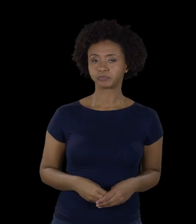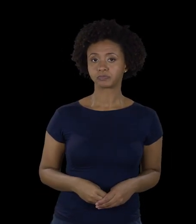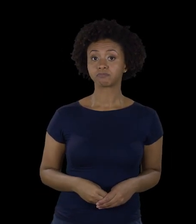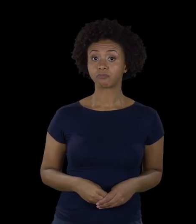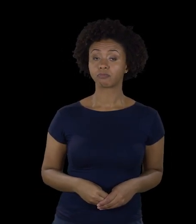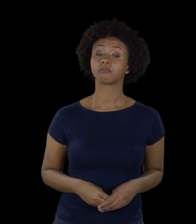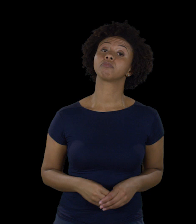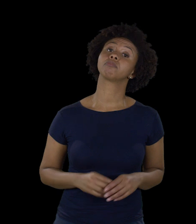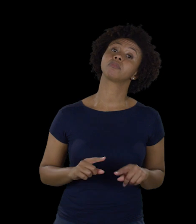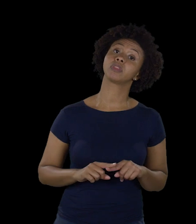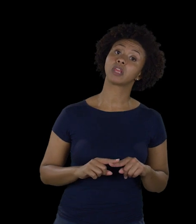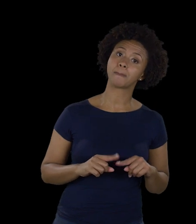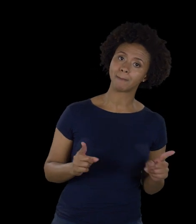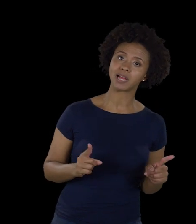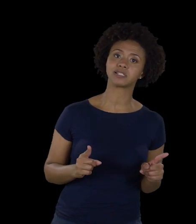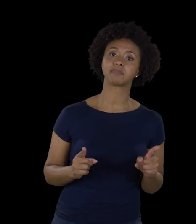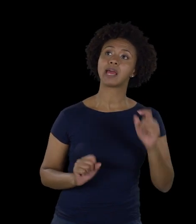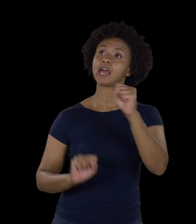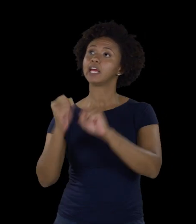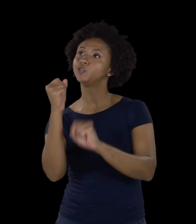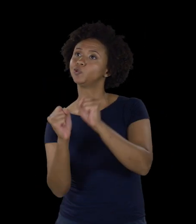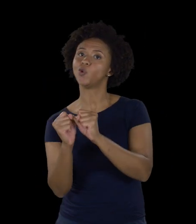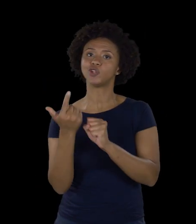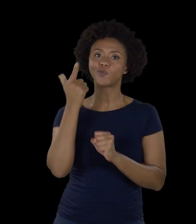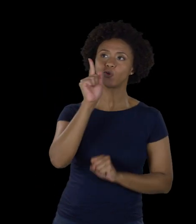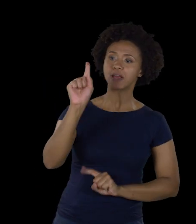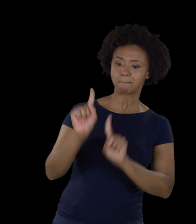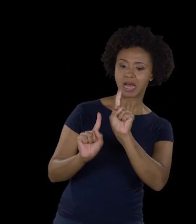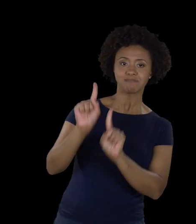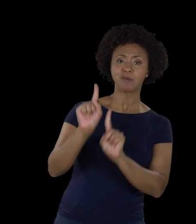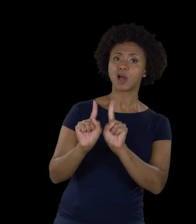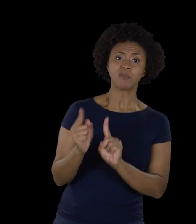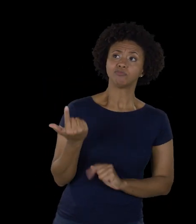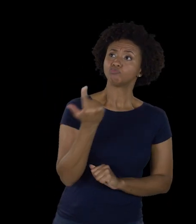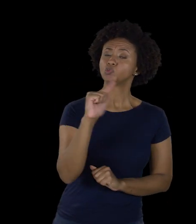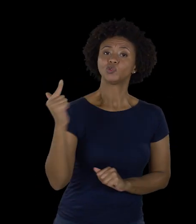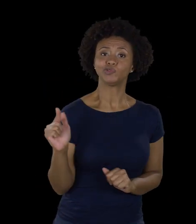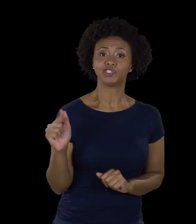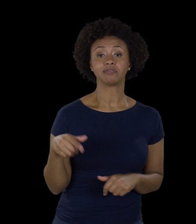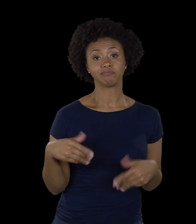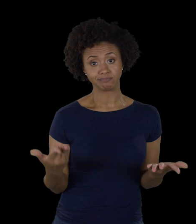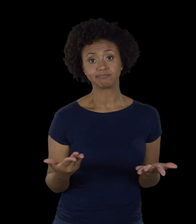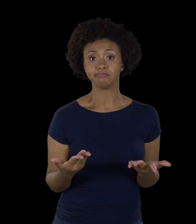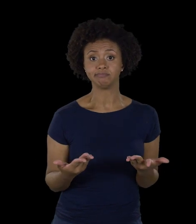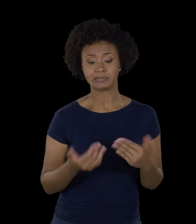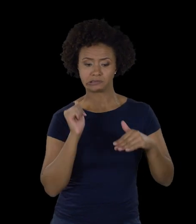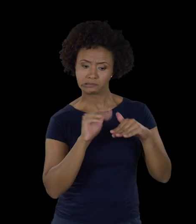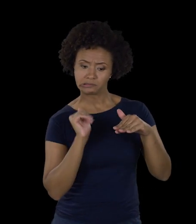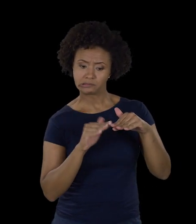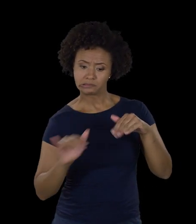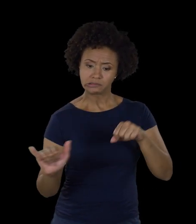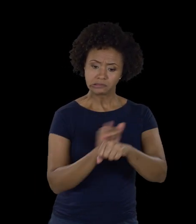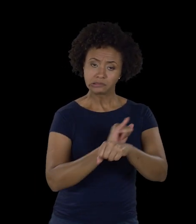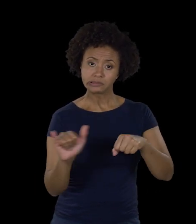Contudo, a falta de competitividade na indústria era minimizada com subsídios e altas taxas